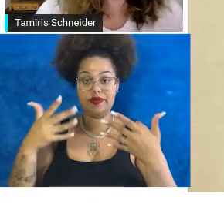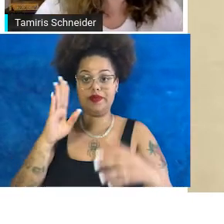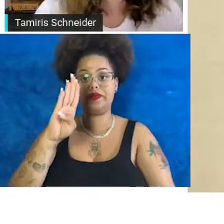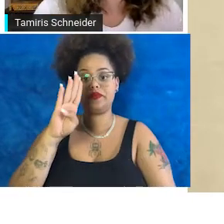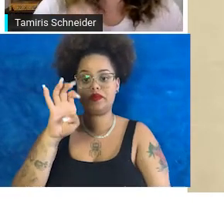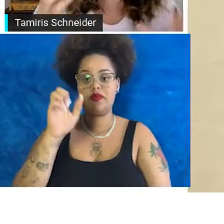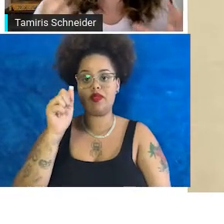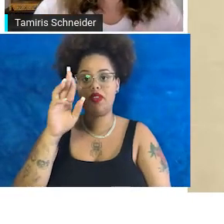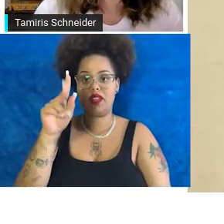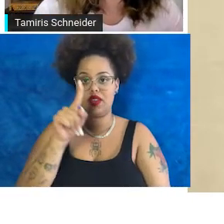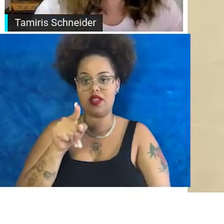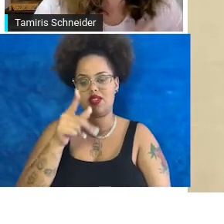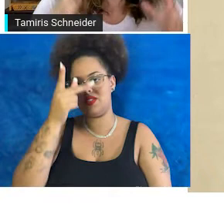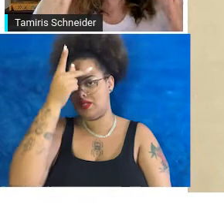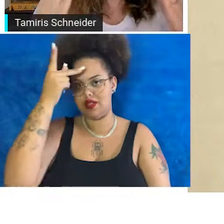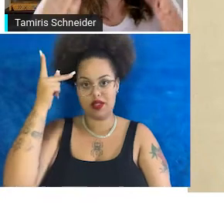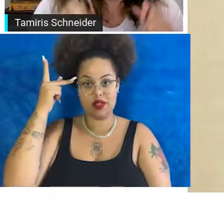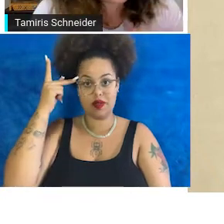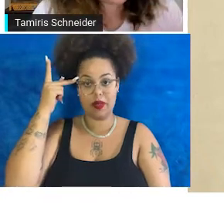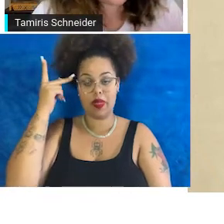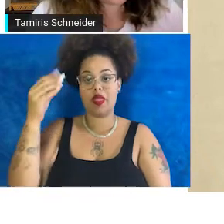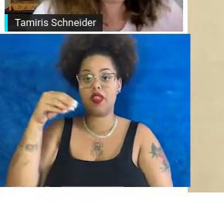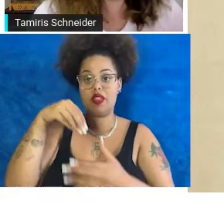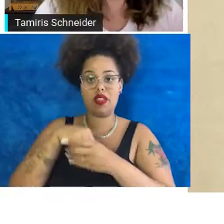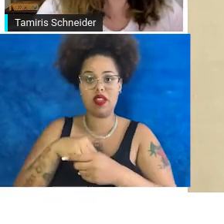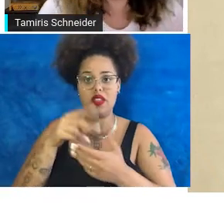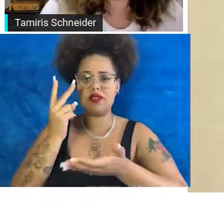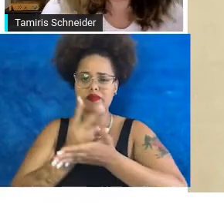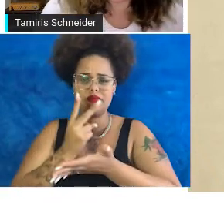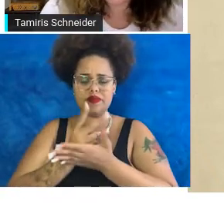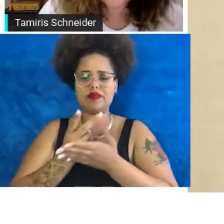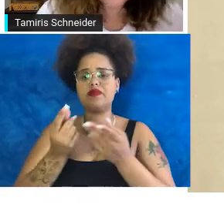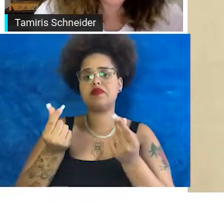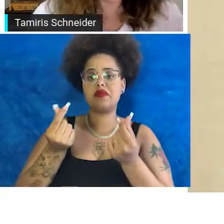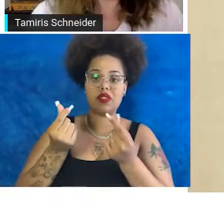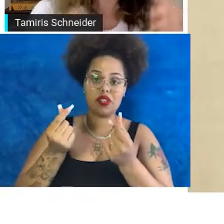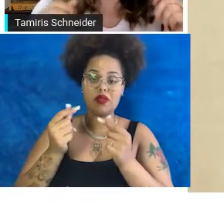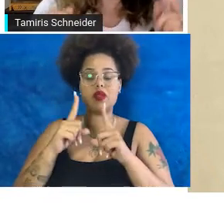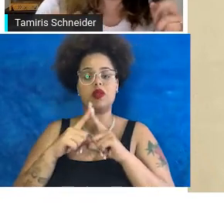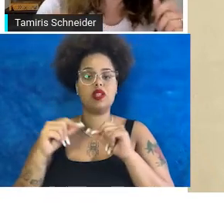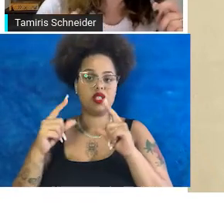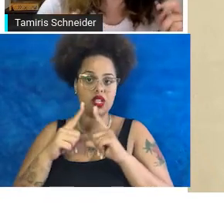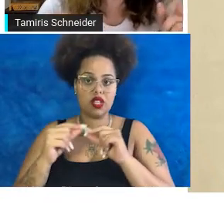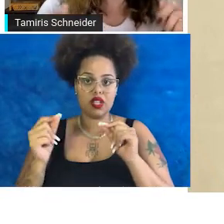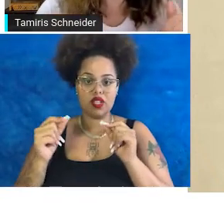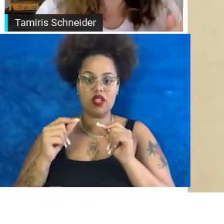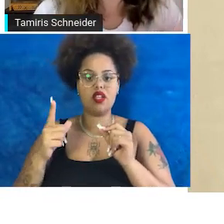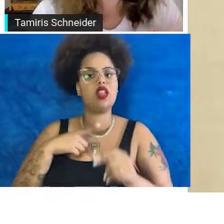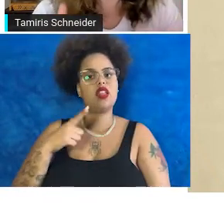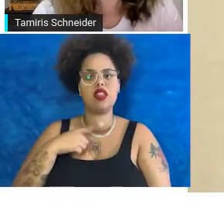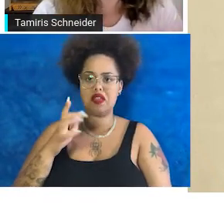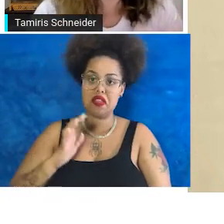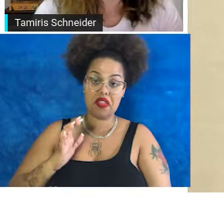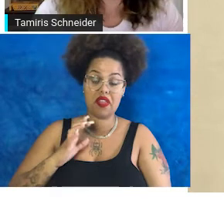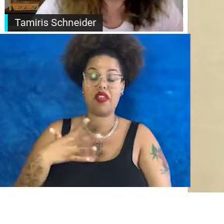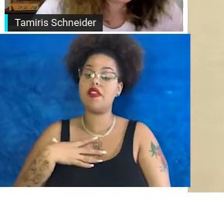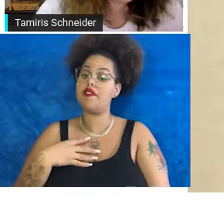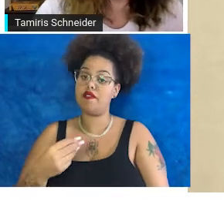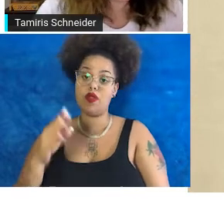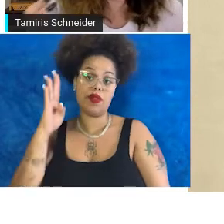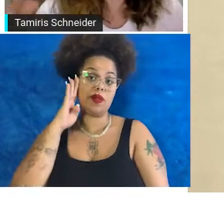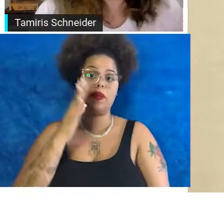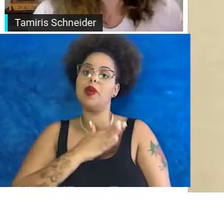a Beatriz é uma pessoa dentro do padrão de classe média brasiliense, dinheirinho no bolso, filha de